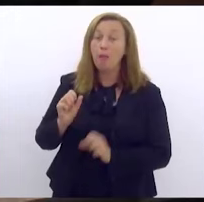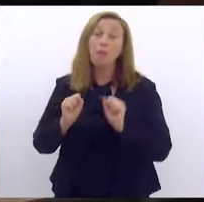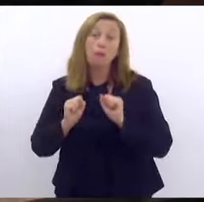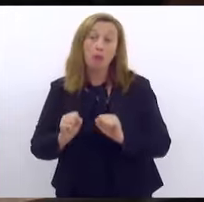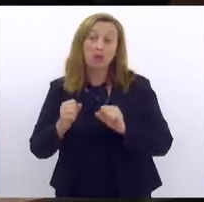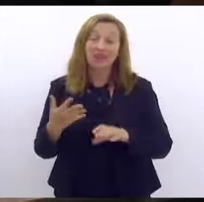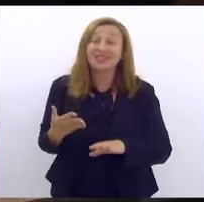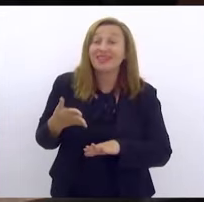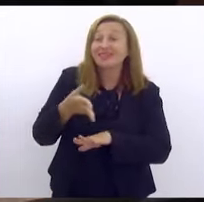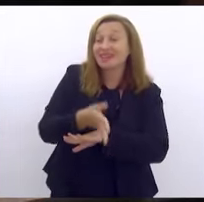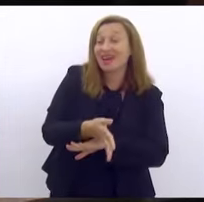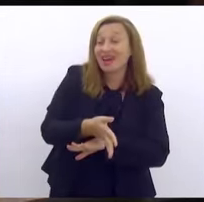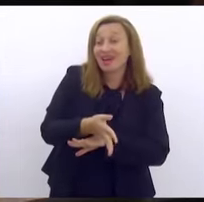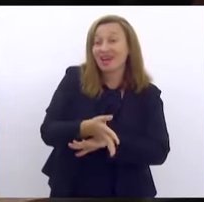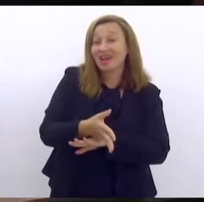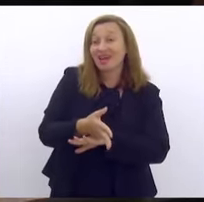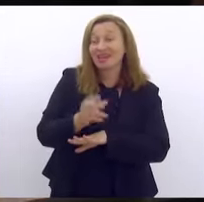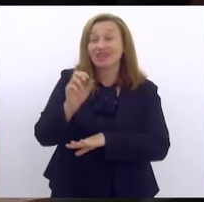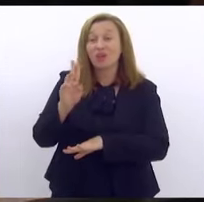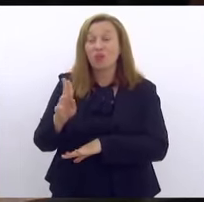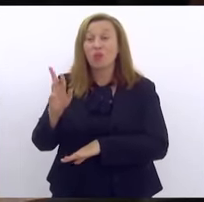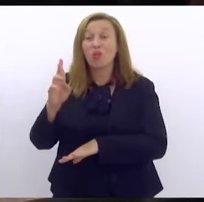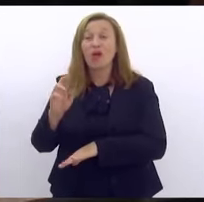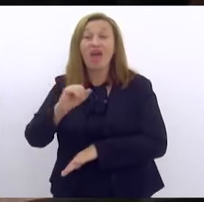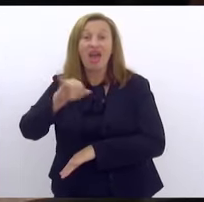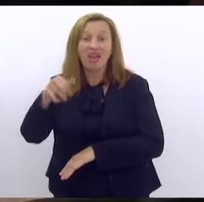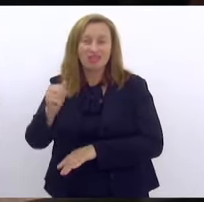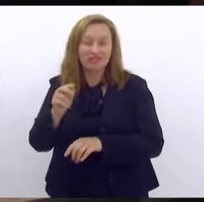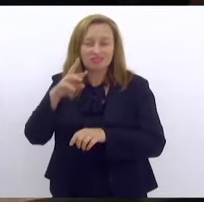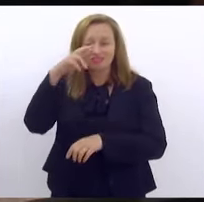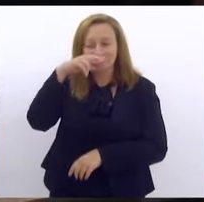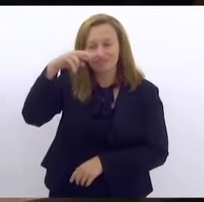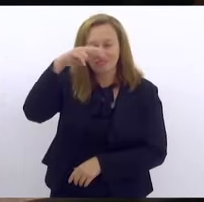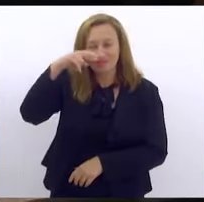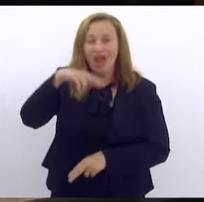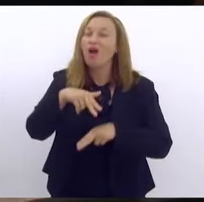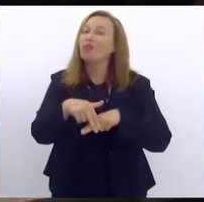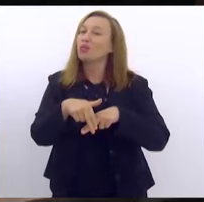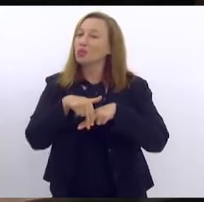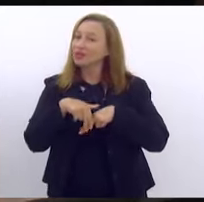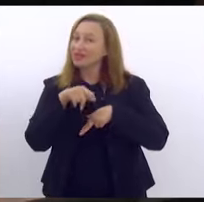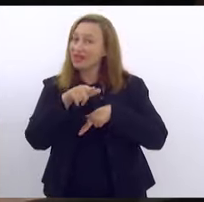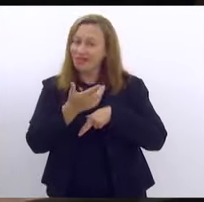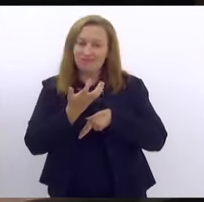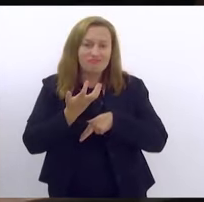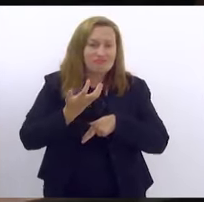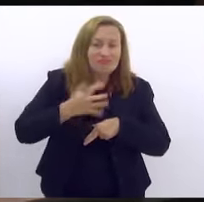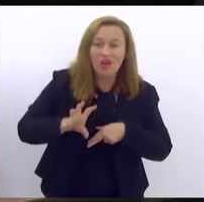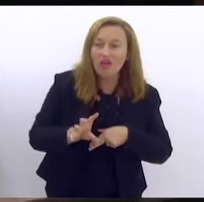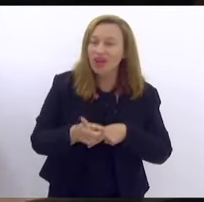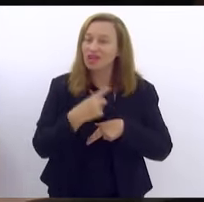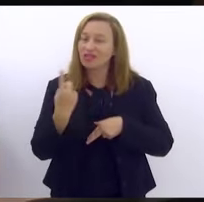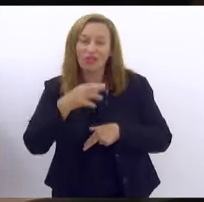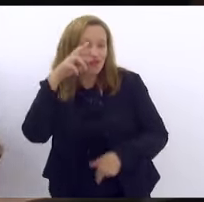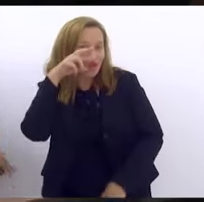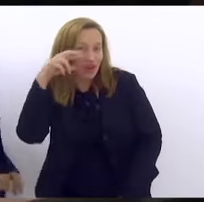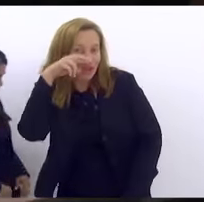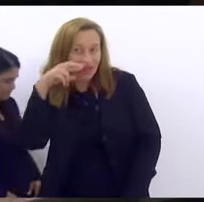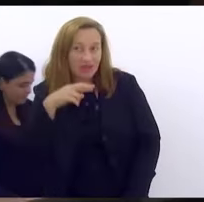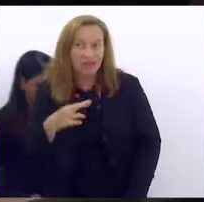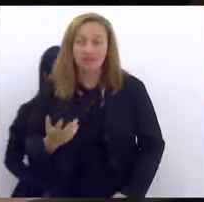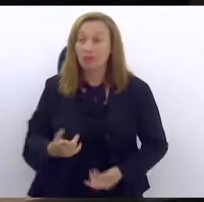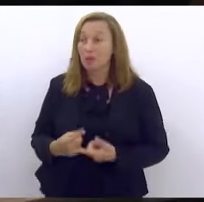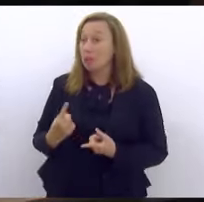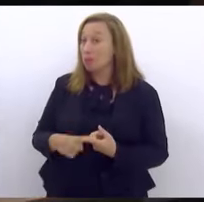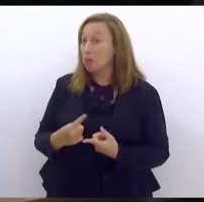pudessem entrar no campus da UERJ para fiscalizar. É por isso que eles não querem que nós fiscalizemos,